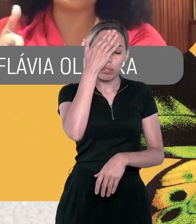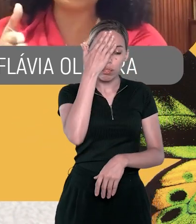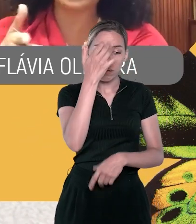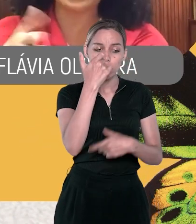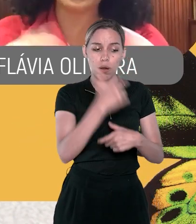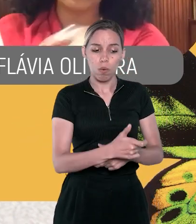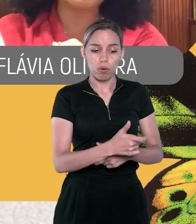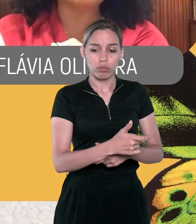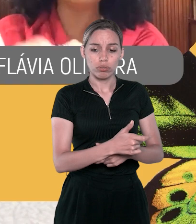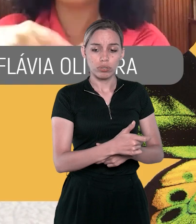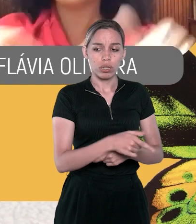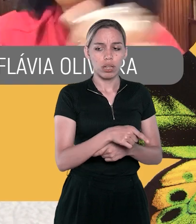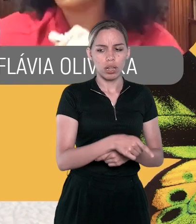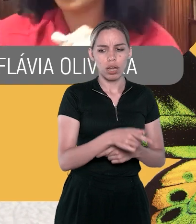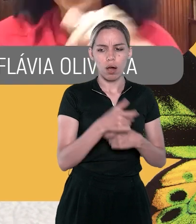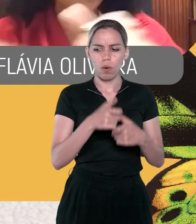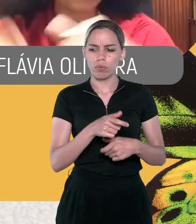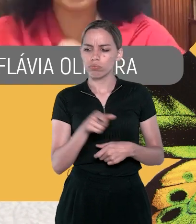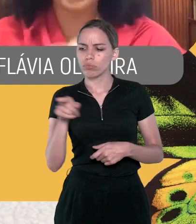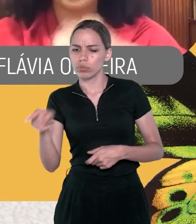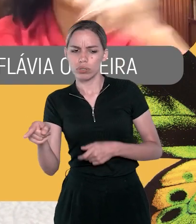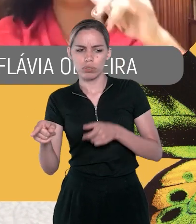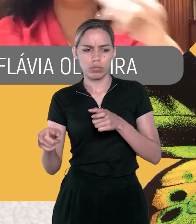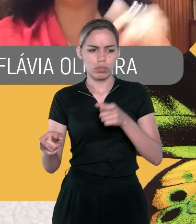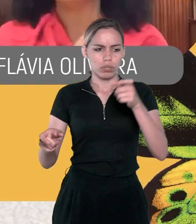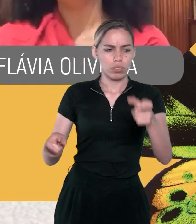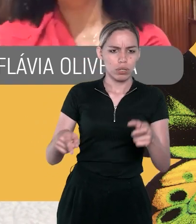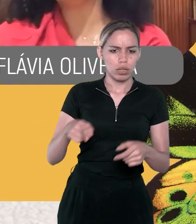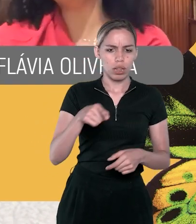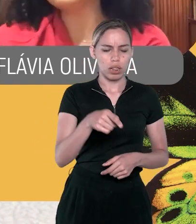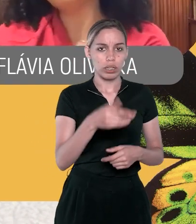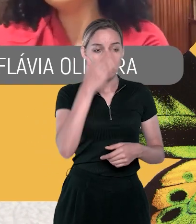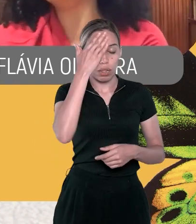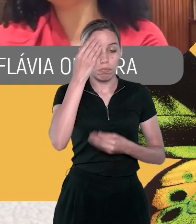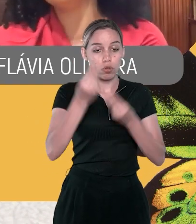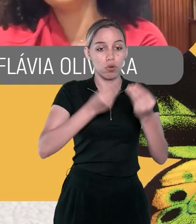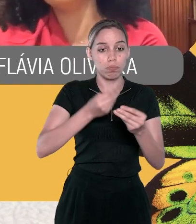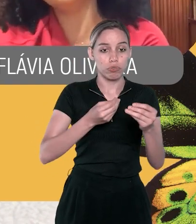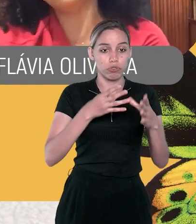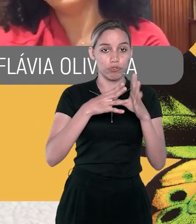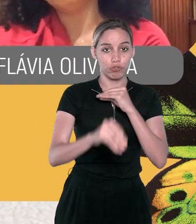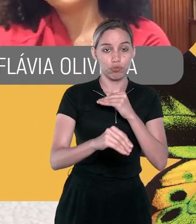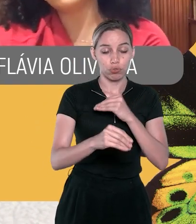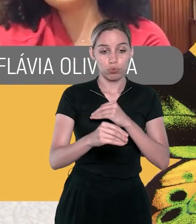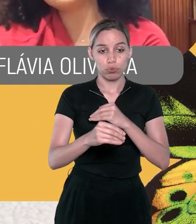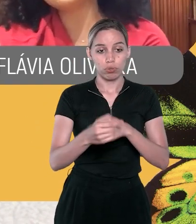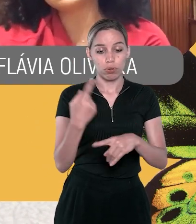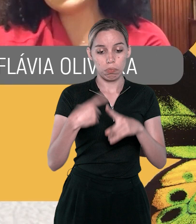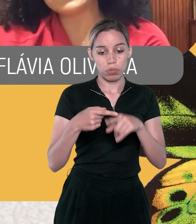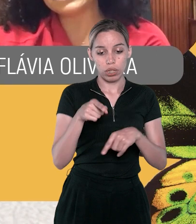estar e onde não está, como fugir, porque nesse lugar é perigoso. Então, assim, é muito interessante